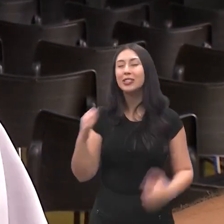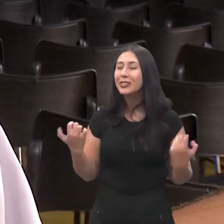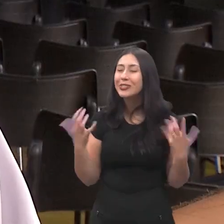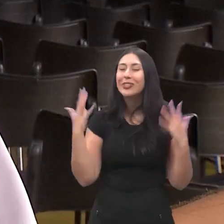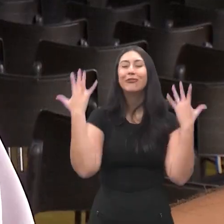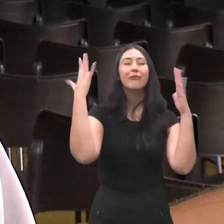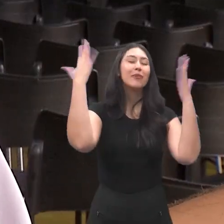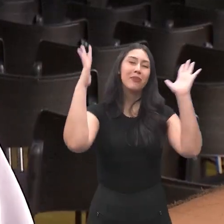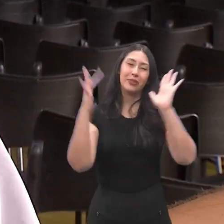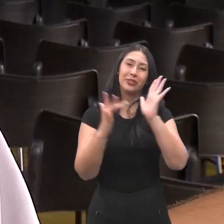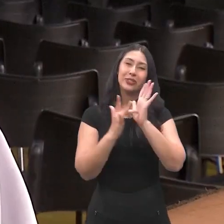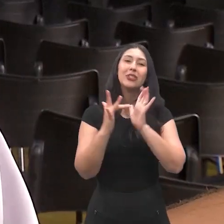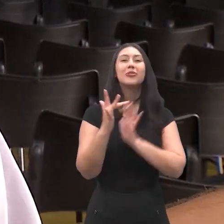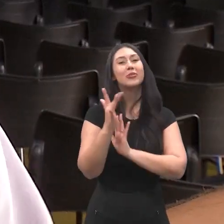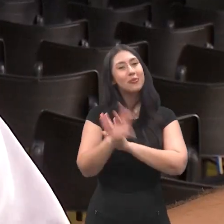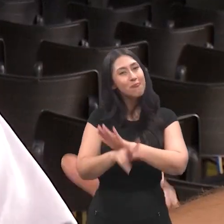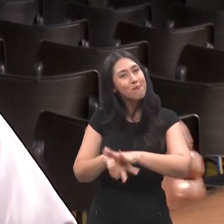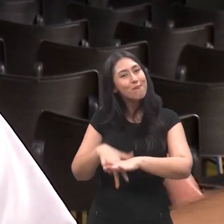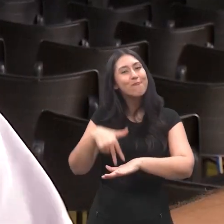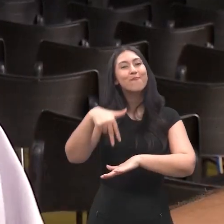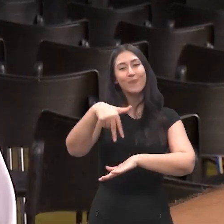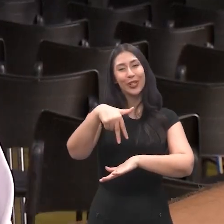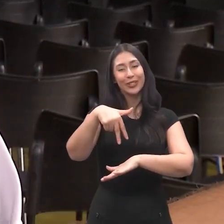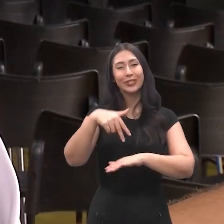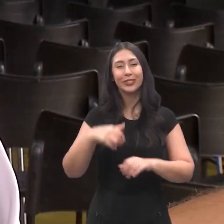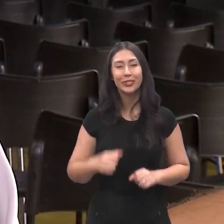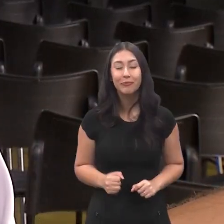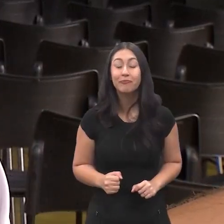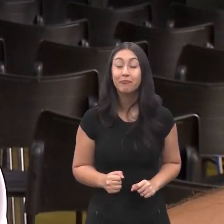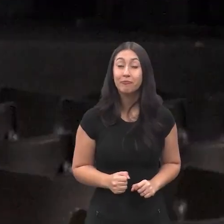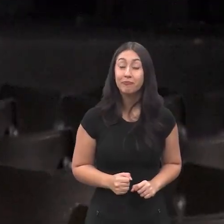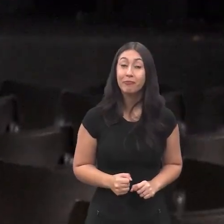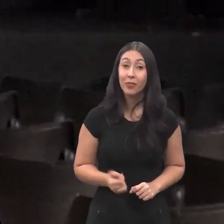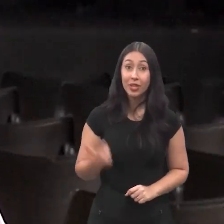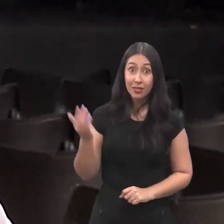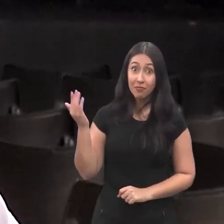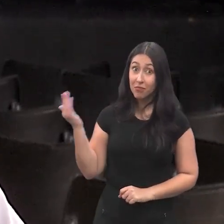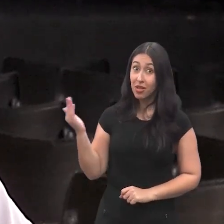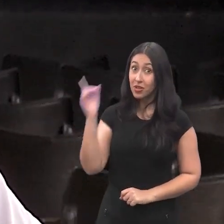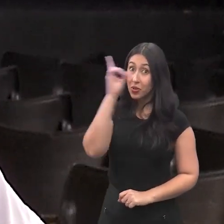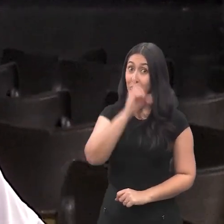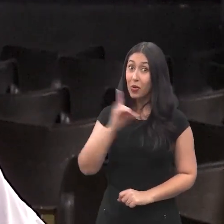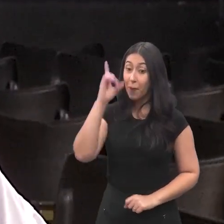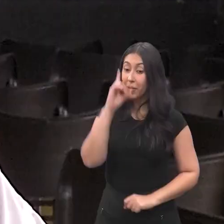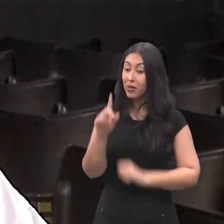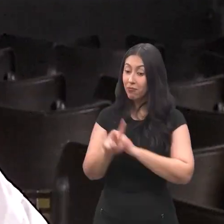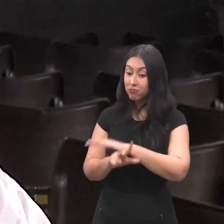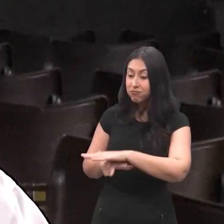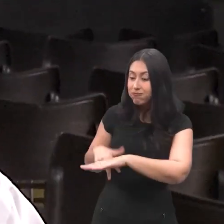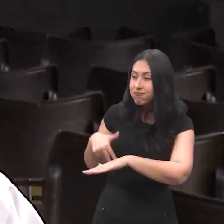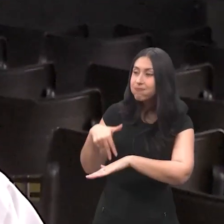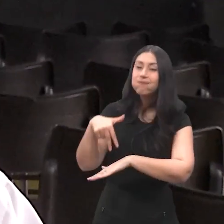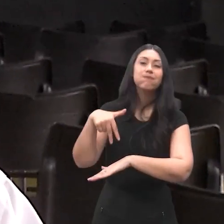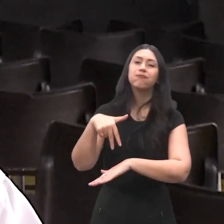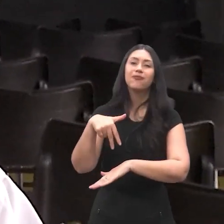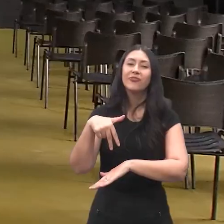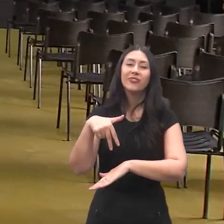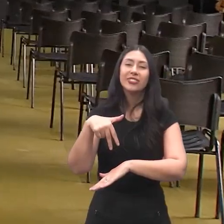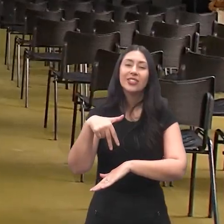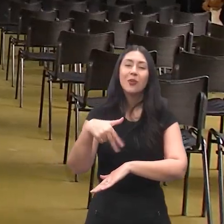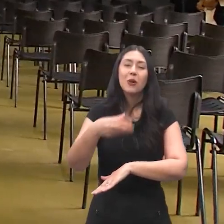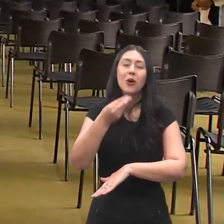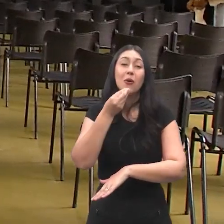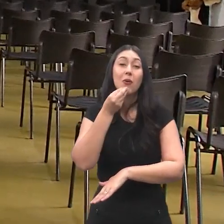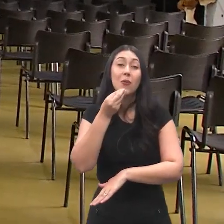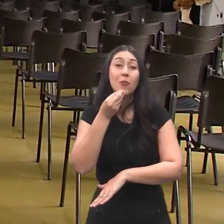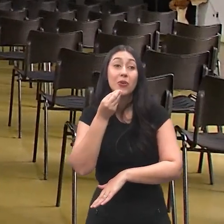mesmo a ressurreição de Cristo, que é a nossa Páscoa, que é a Páscoa cristã. Para o religioso, o Domingo da Ressurreição de Jesus é